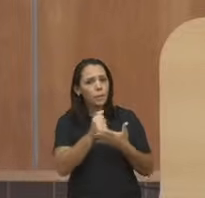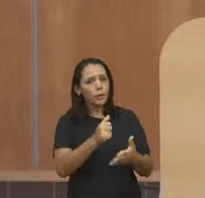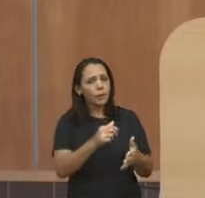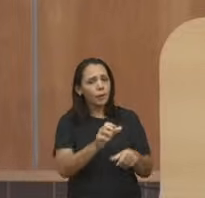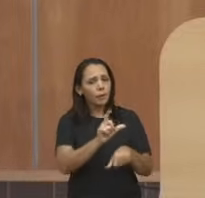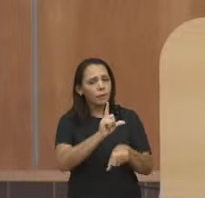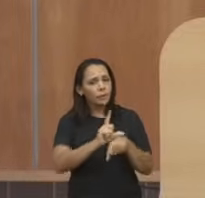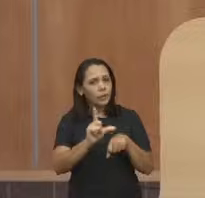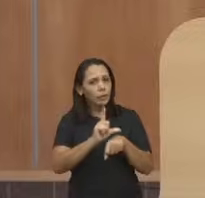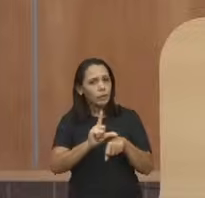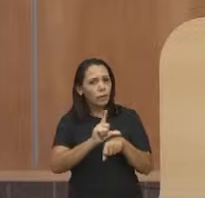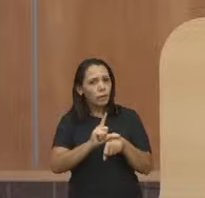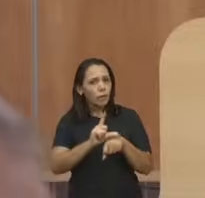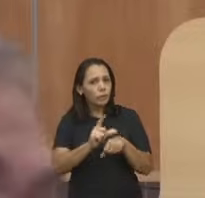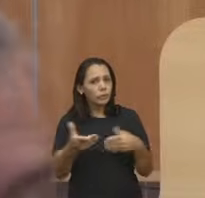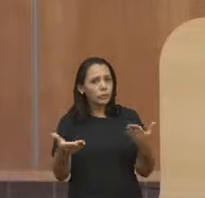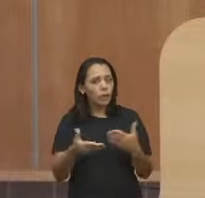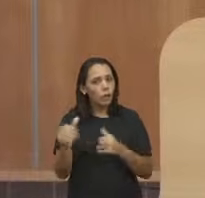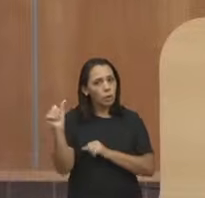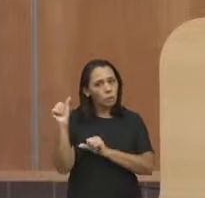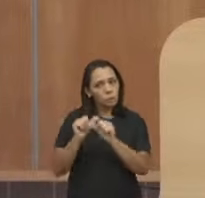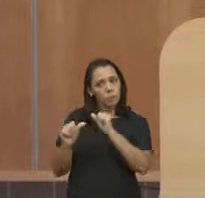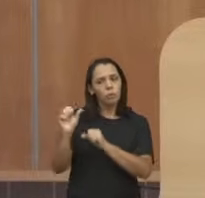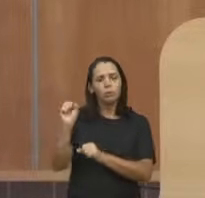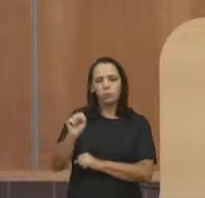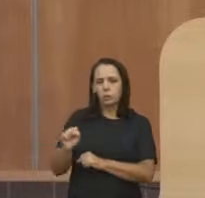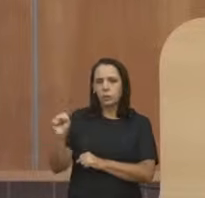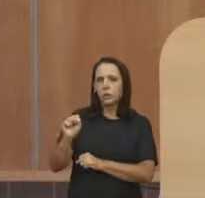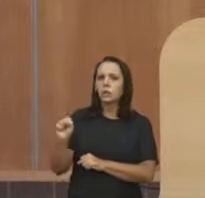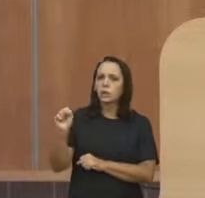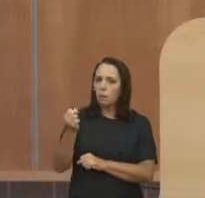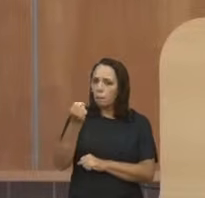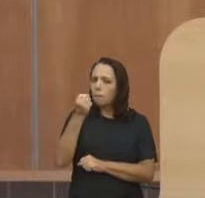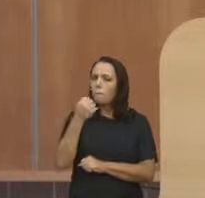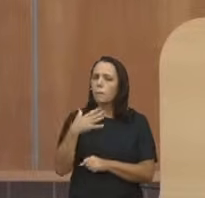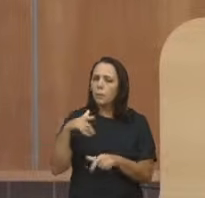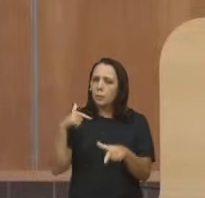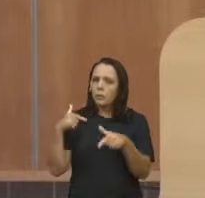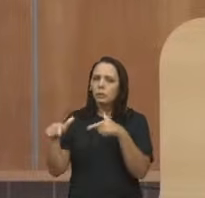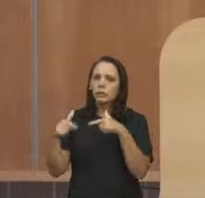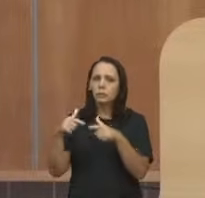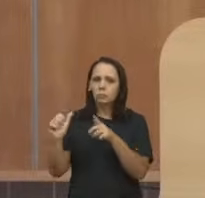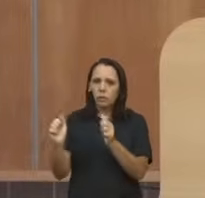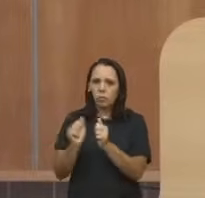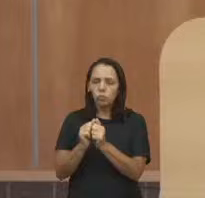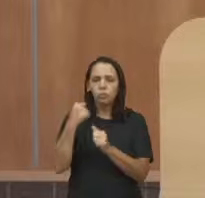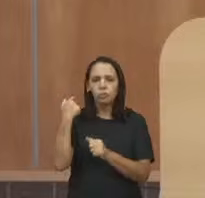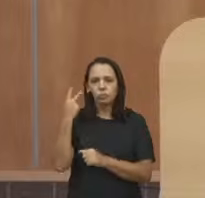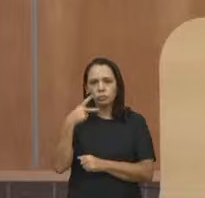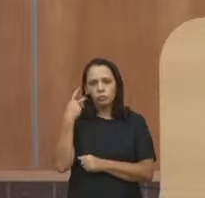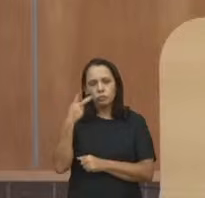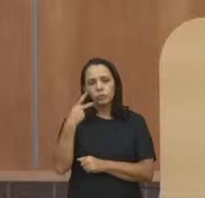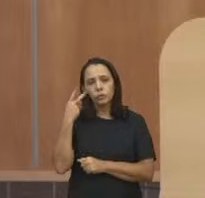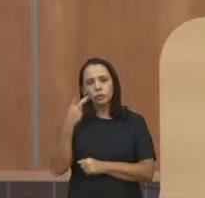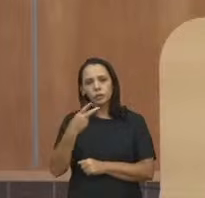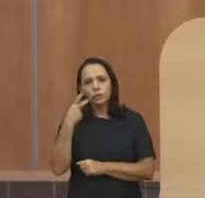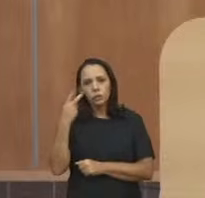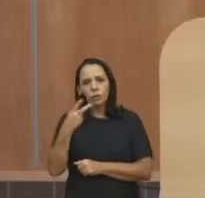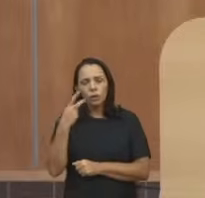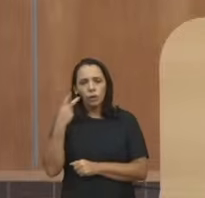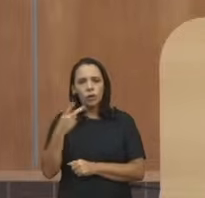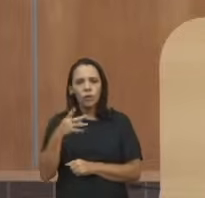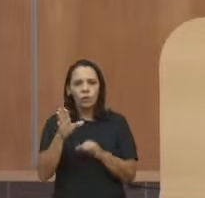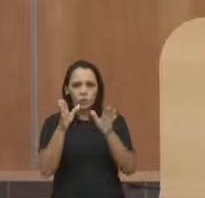E agora nós temos uma associação comercial aqui da nossa cidade que está trabalhando junto com essa casa, uma associação comercial que está com o